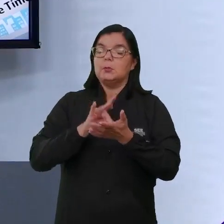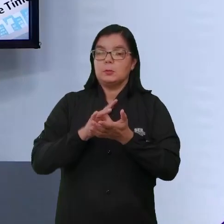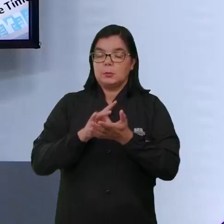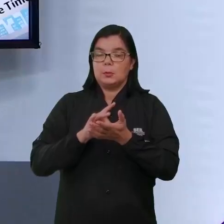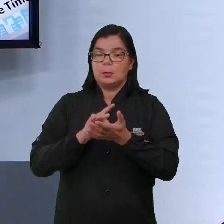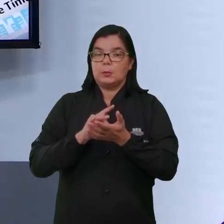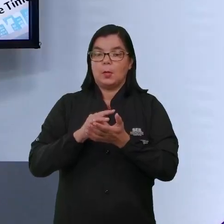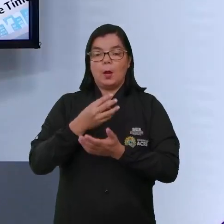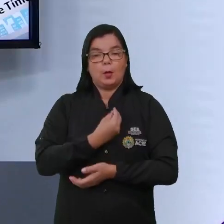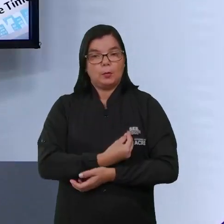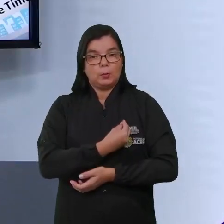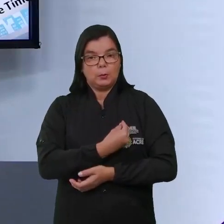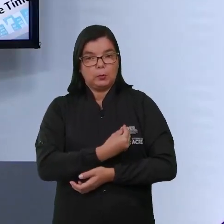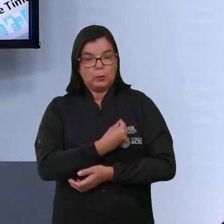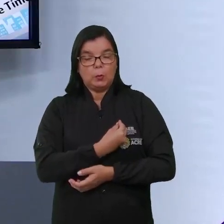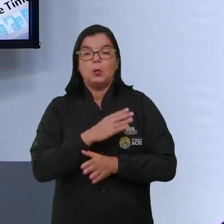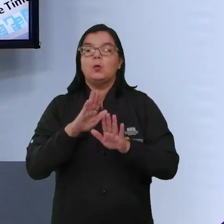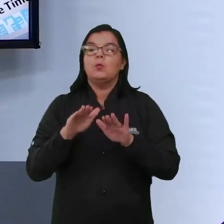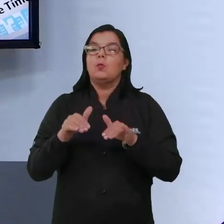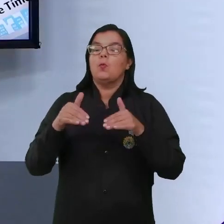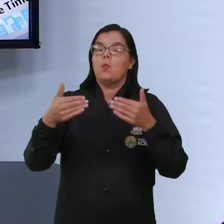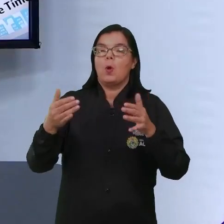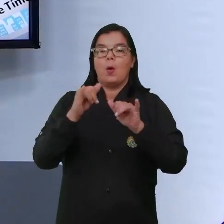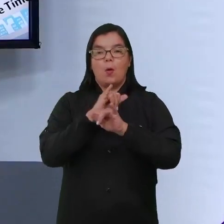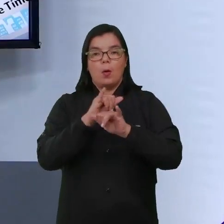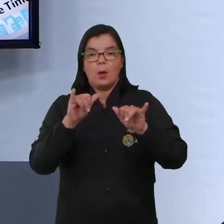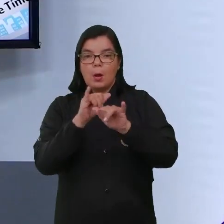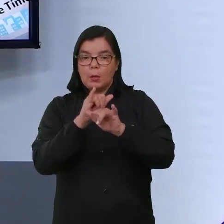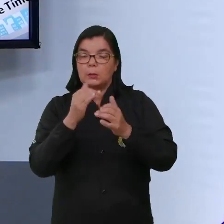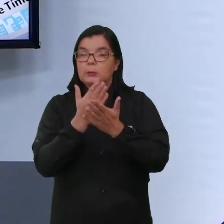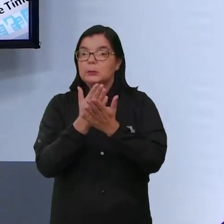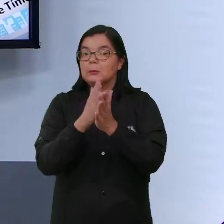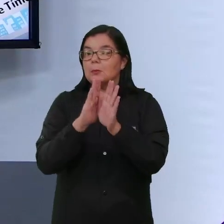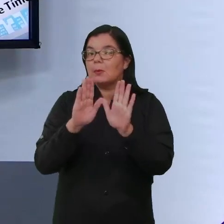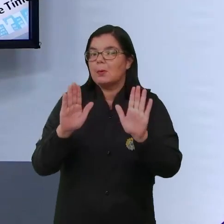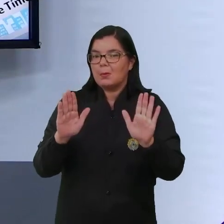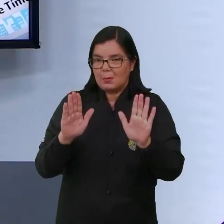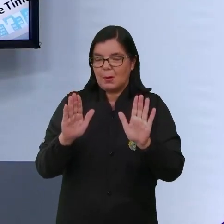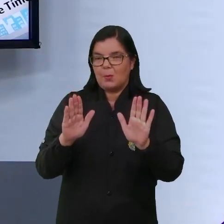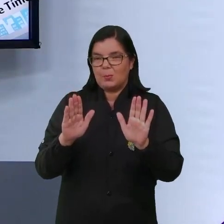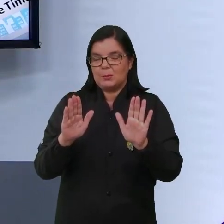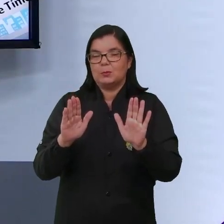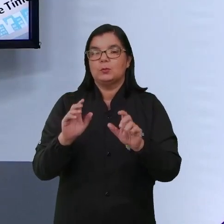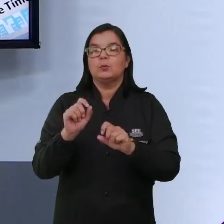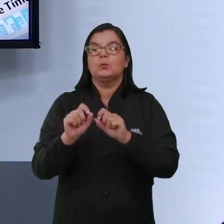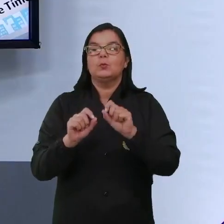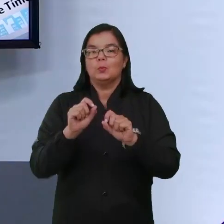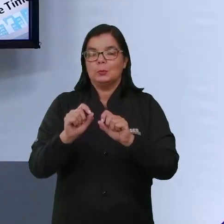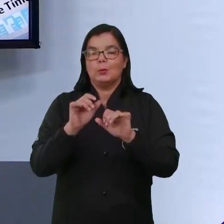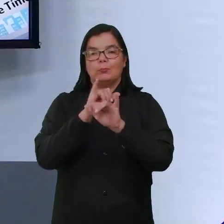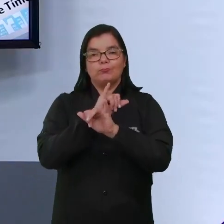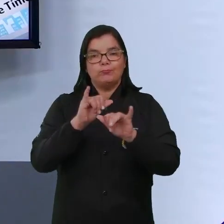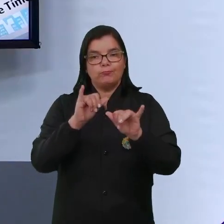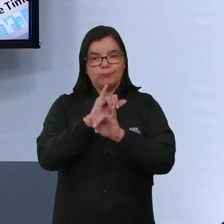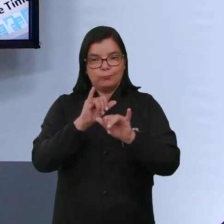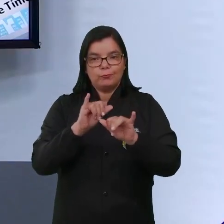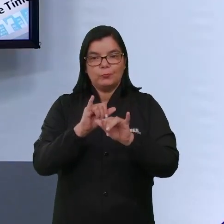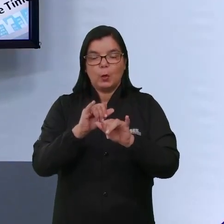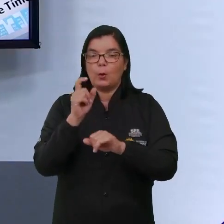refletem a realidade e quais informações acabam sendo, lamentavelmente,